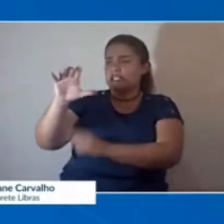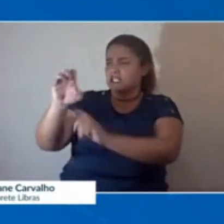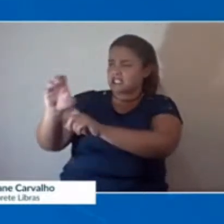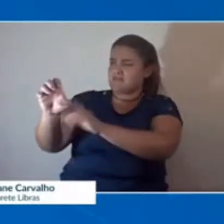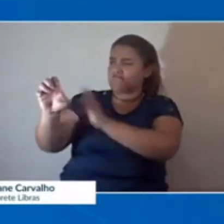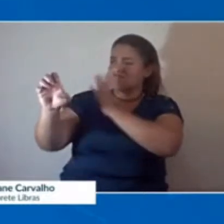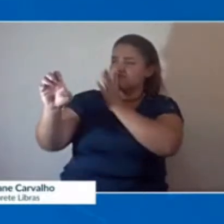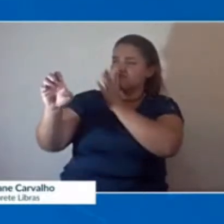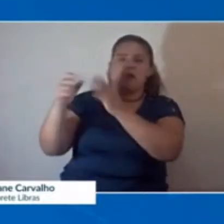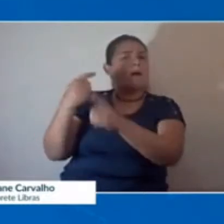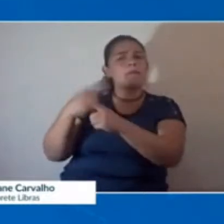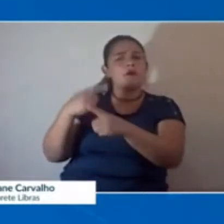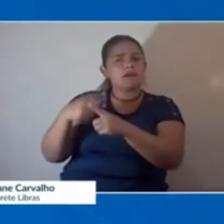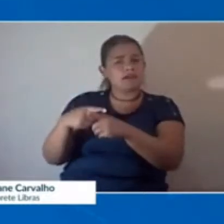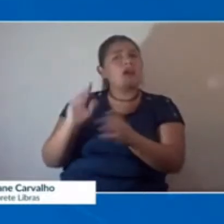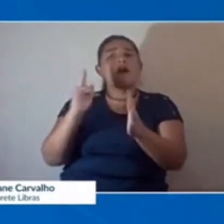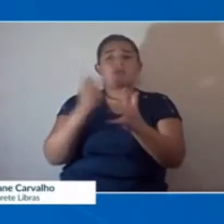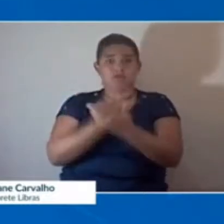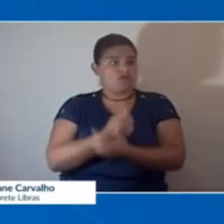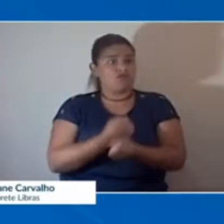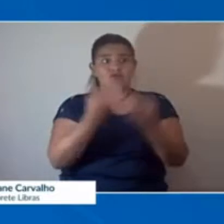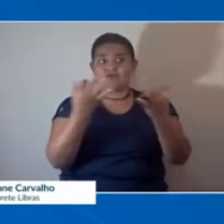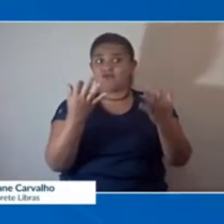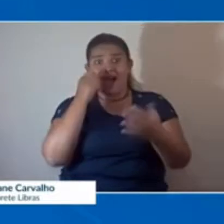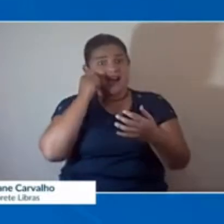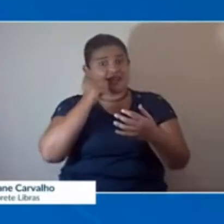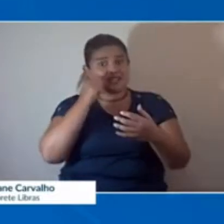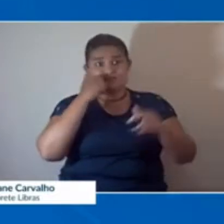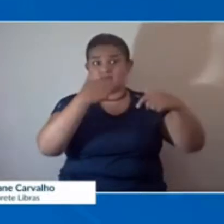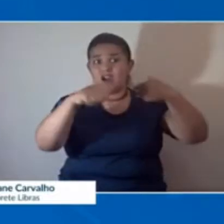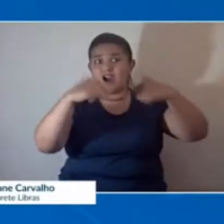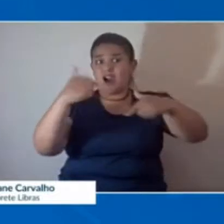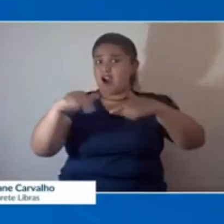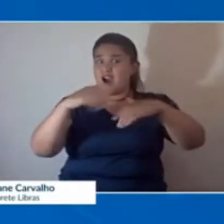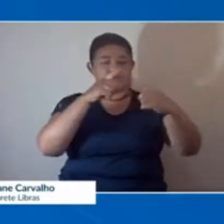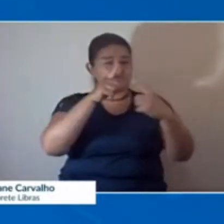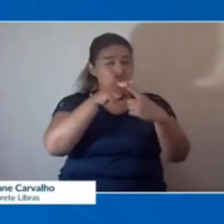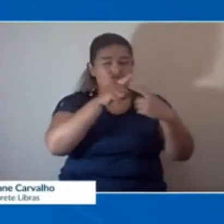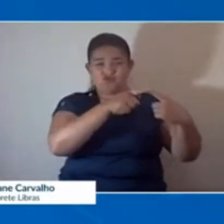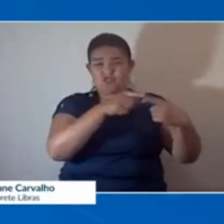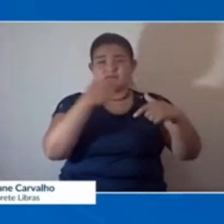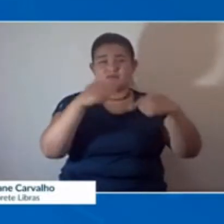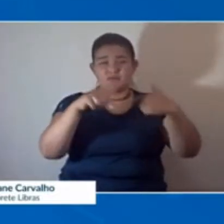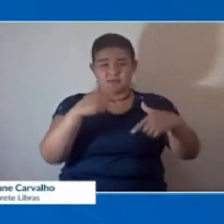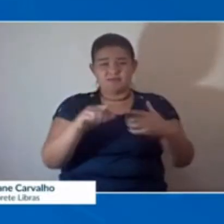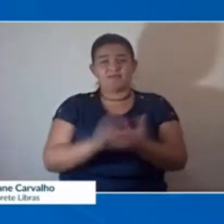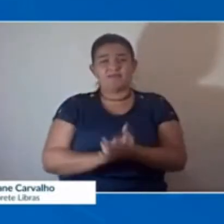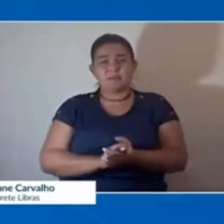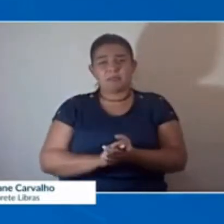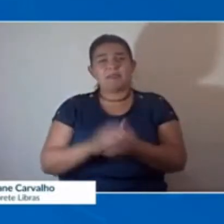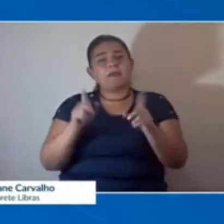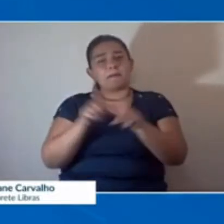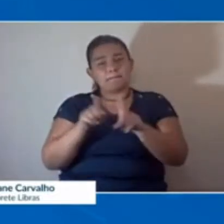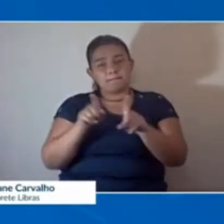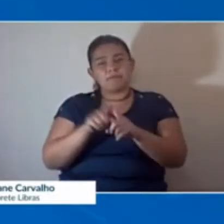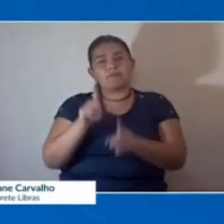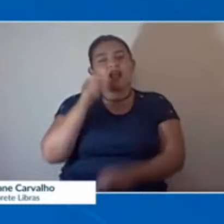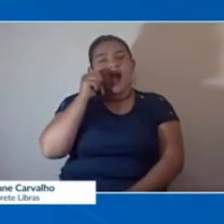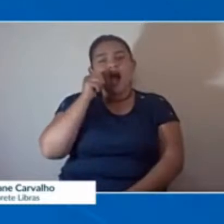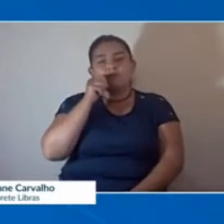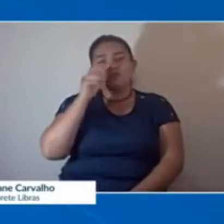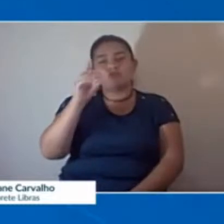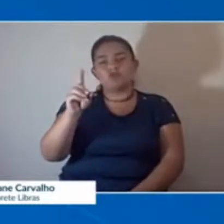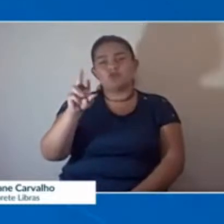com várias mulheres em várias áreas de atuação. Você tem também a Ida Lupino, né, que é conhecida